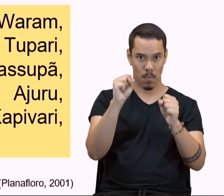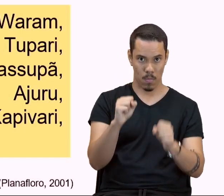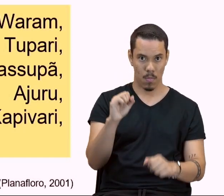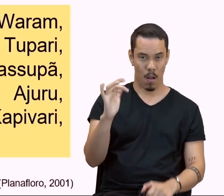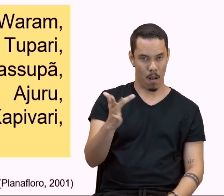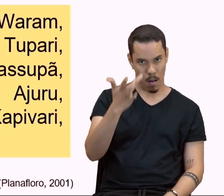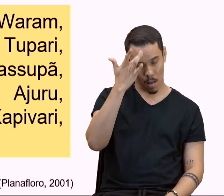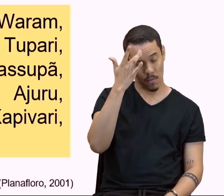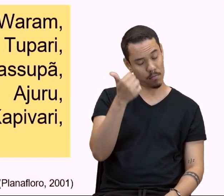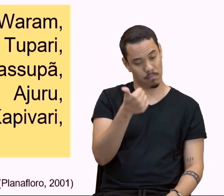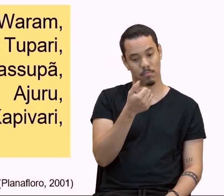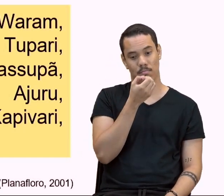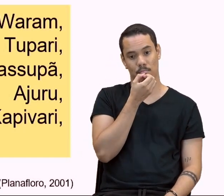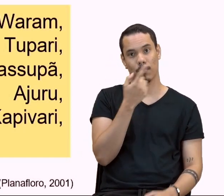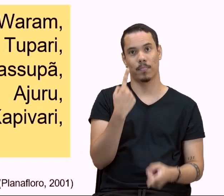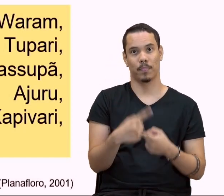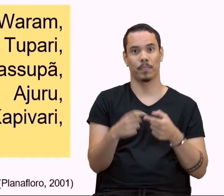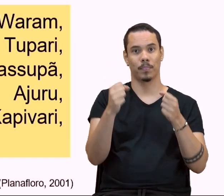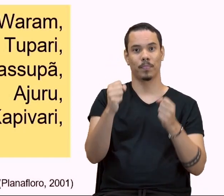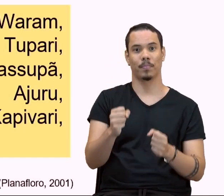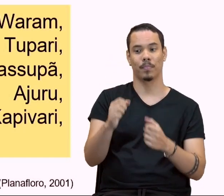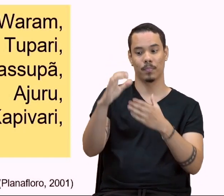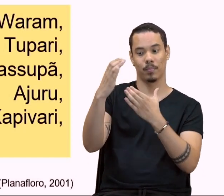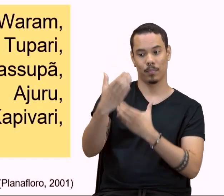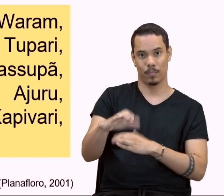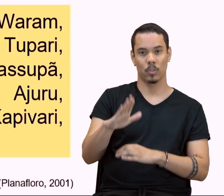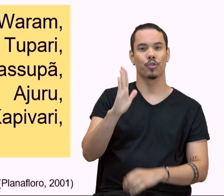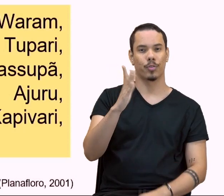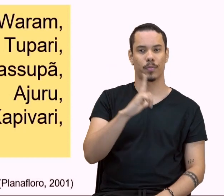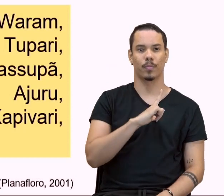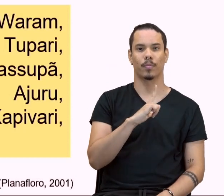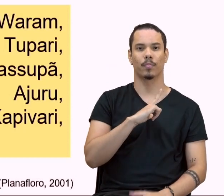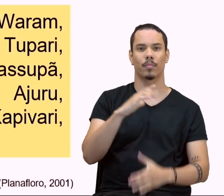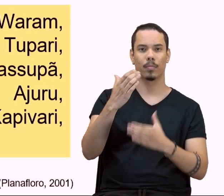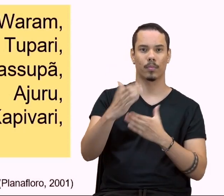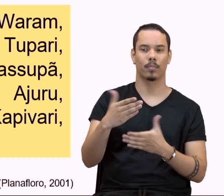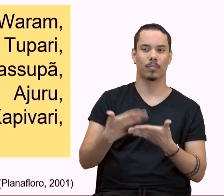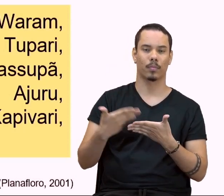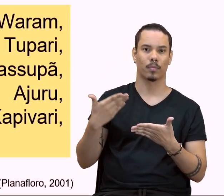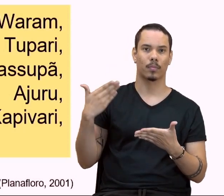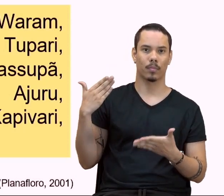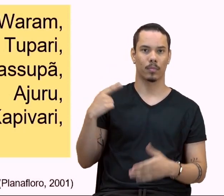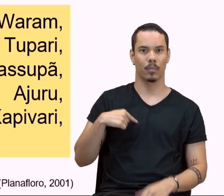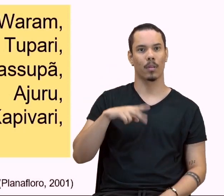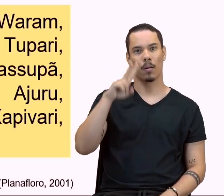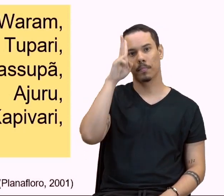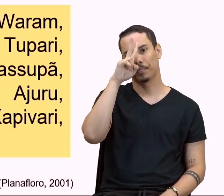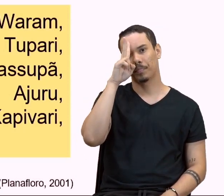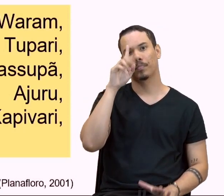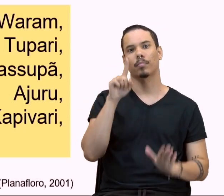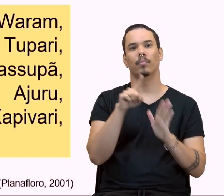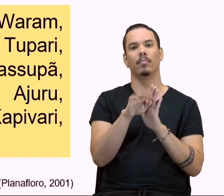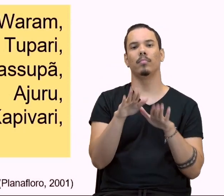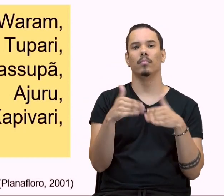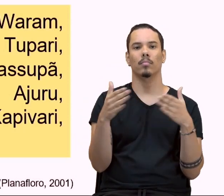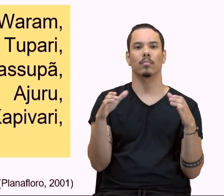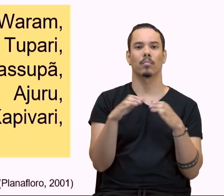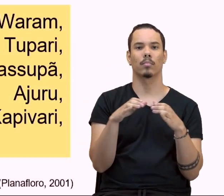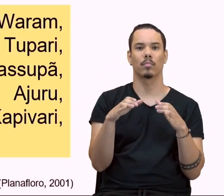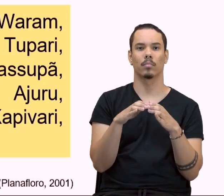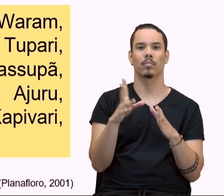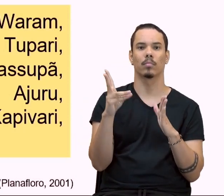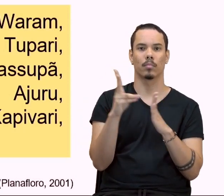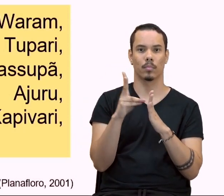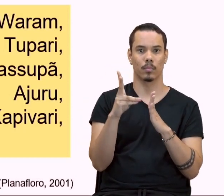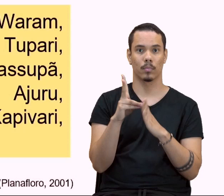interessante, né? Porque pode cair no concurso. Já caiu no concurso, Rogério, perguntando qual era os povos indígenas de Rondônia. Aí estava